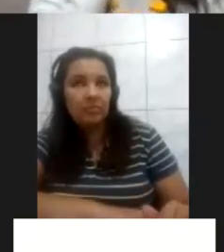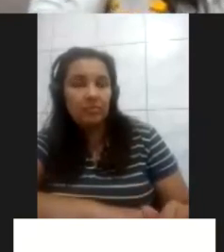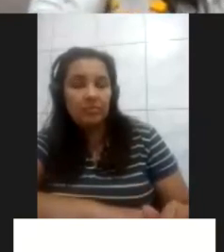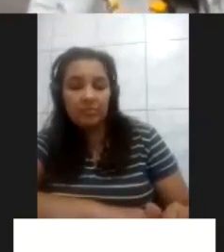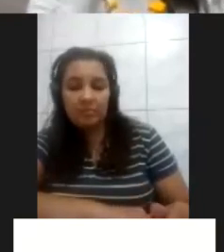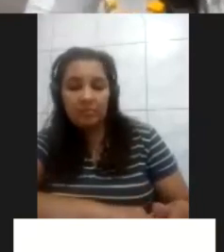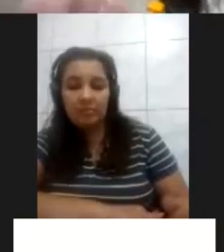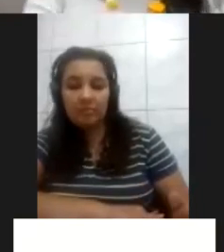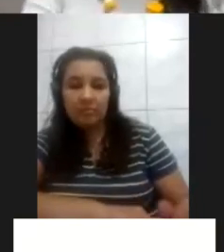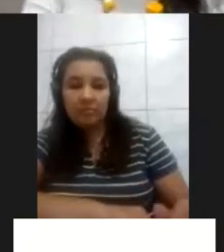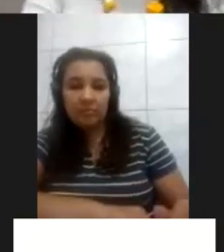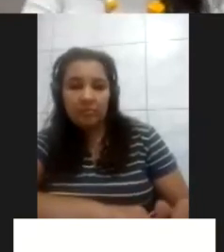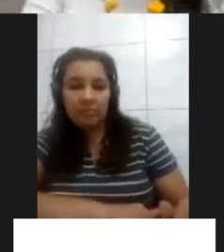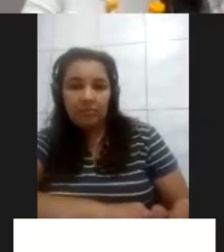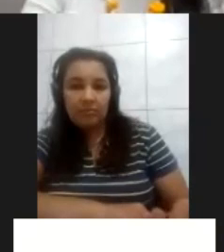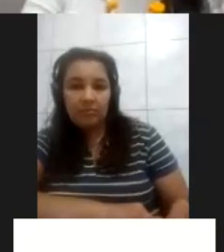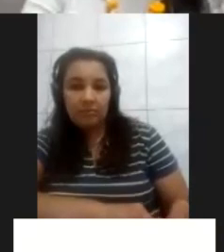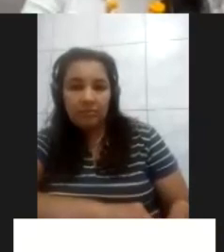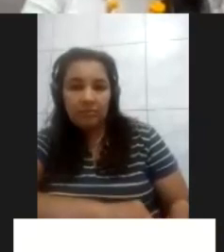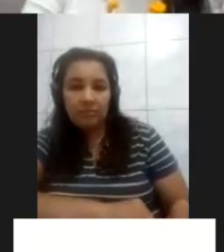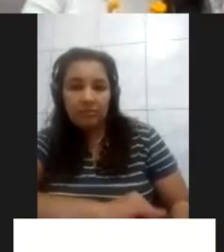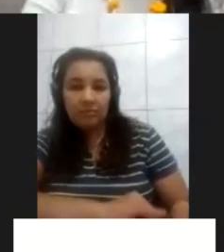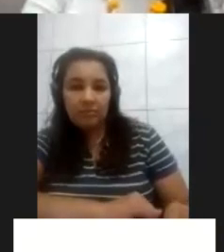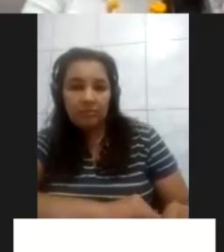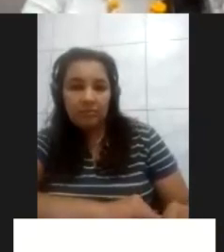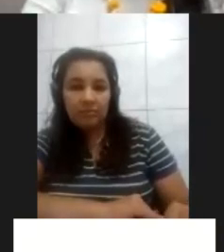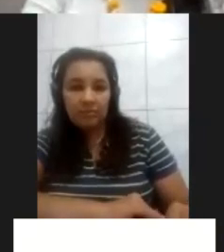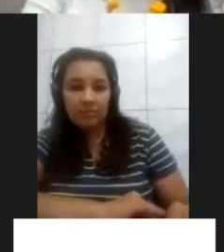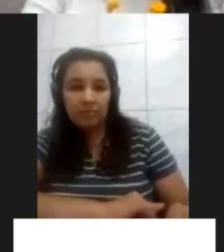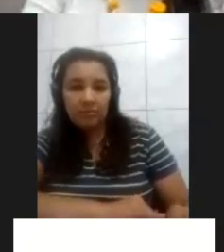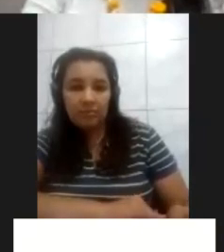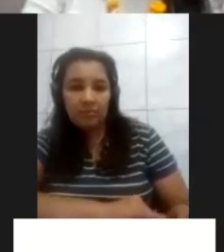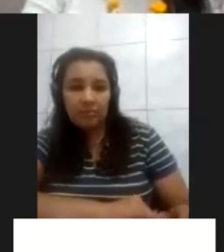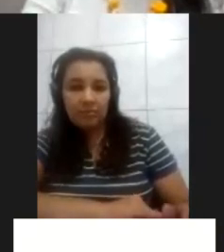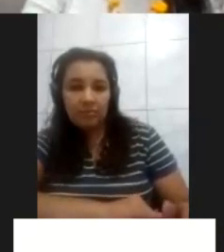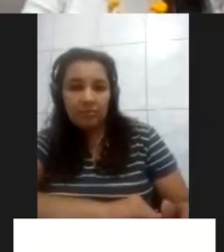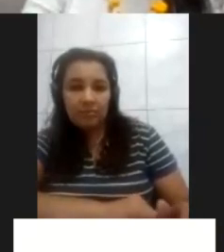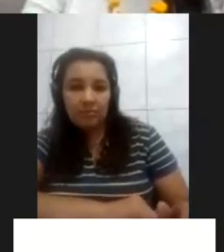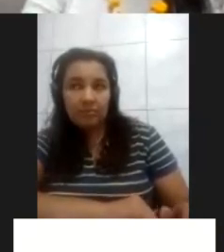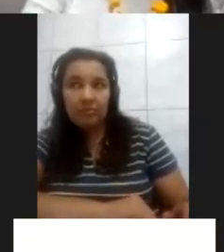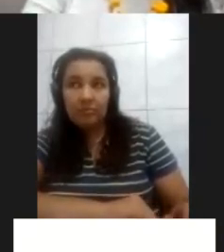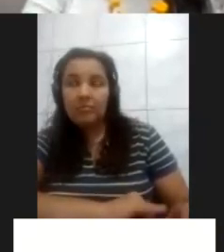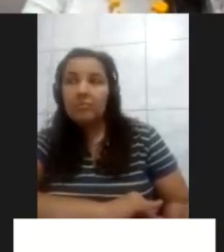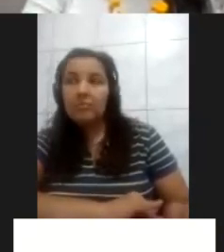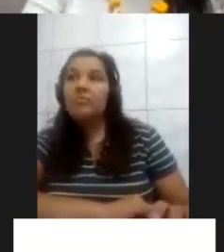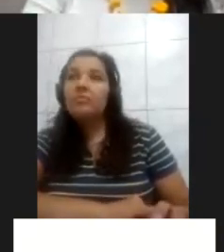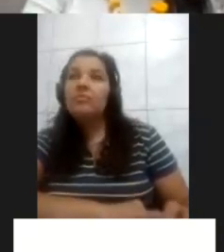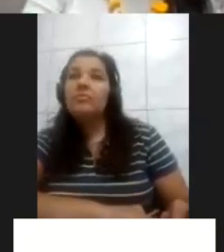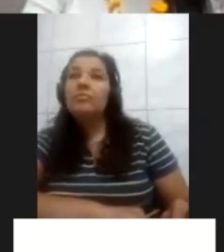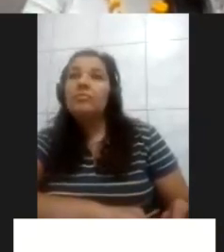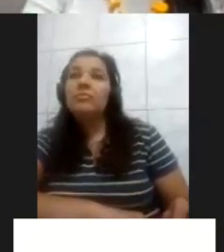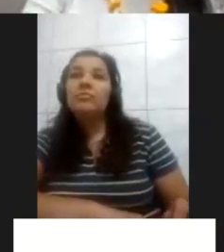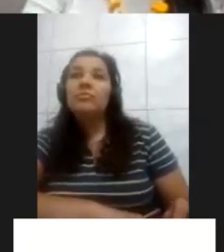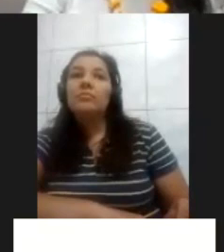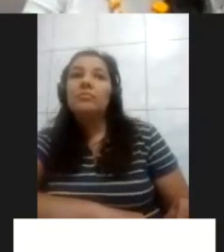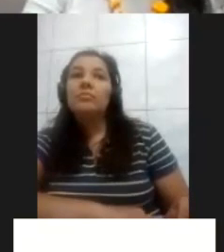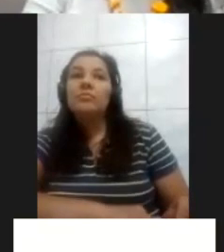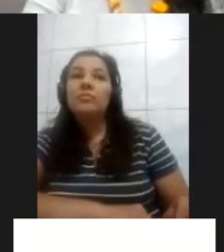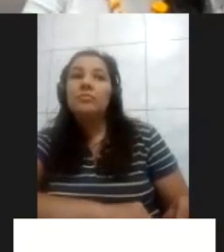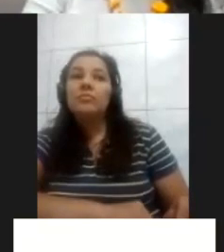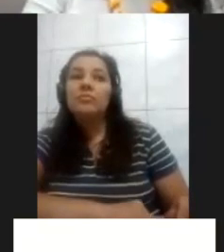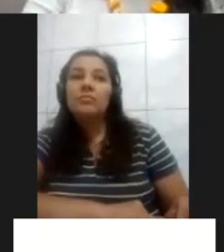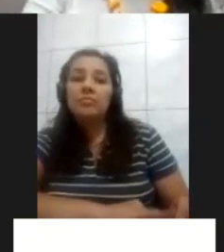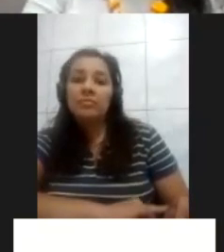aula, pra gente ver se a gente consegue dar um básico dessas coisas para vocês, tá? Então, Dé, vamos fazer a